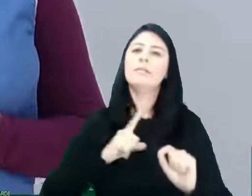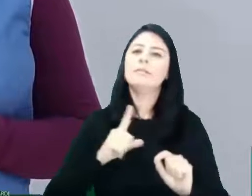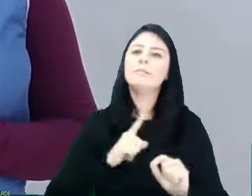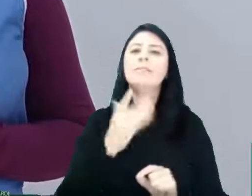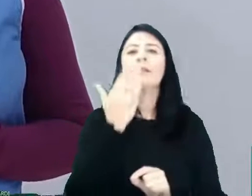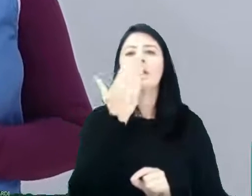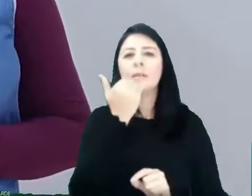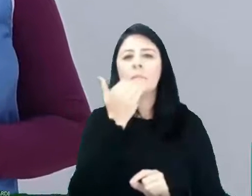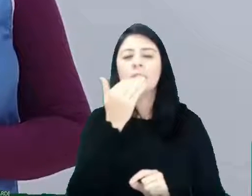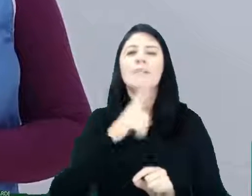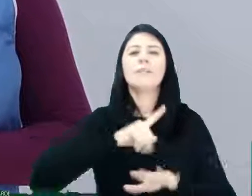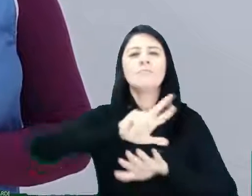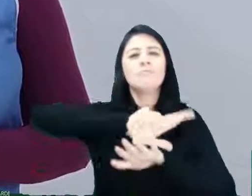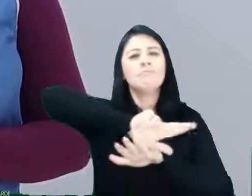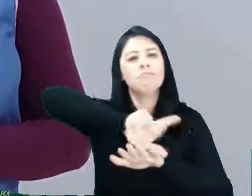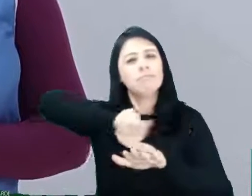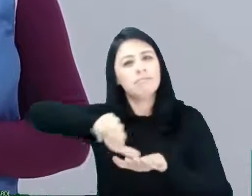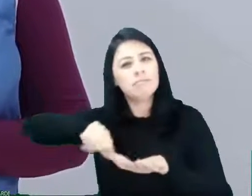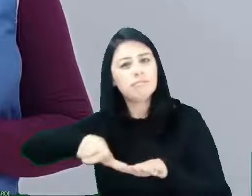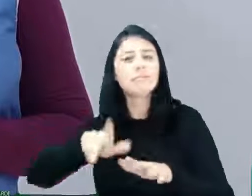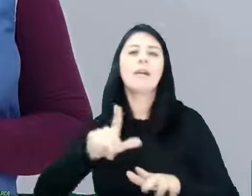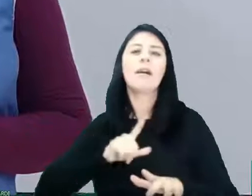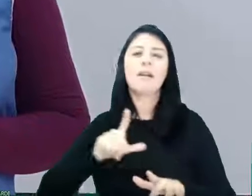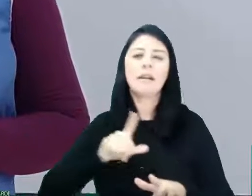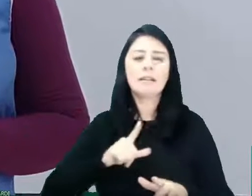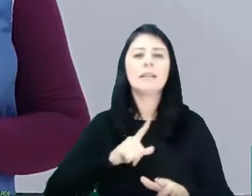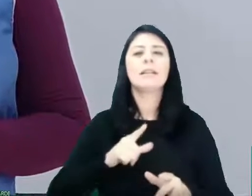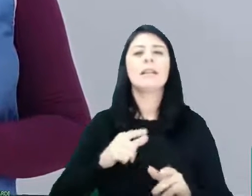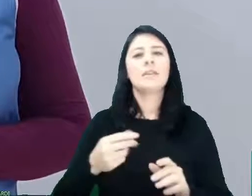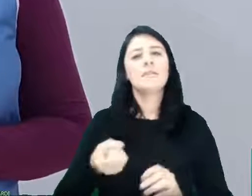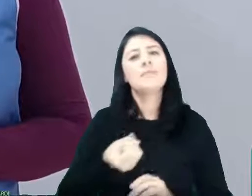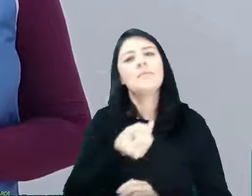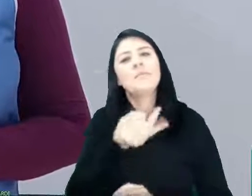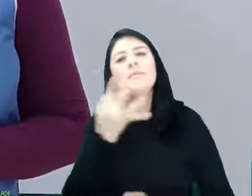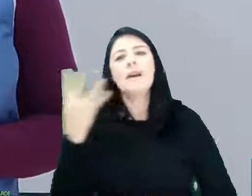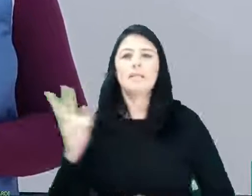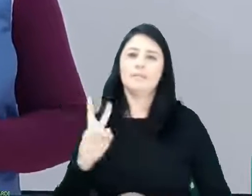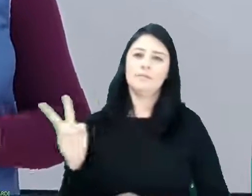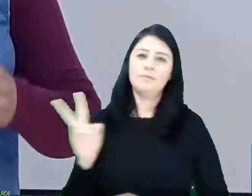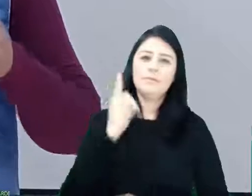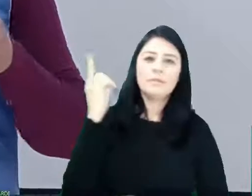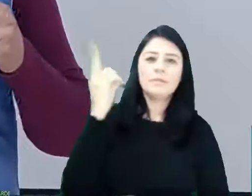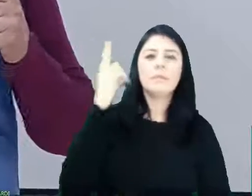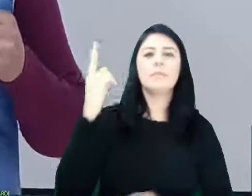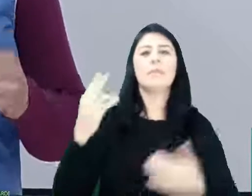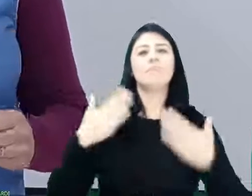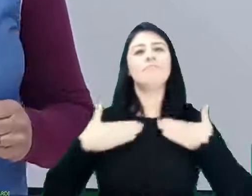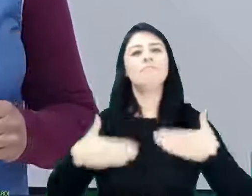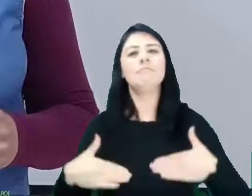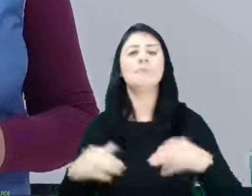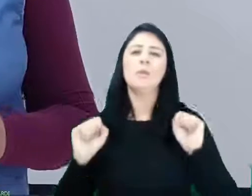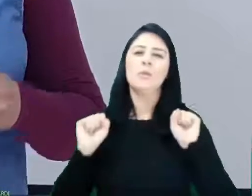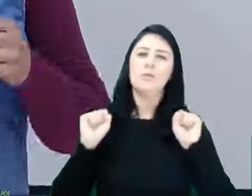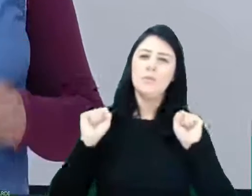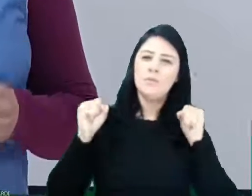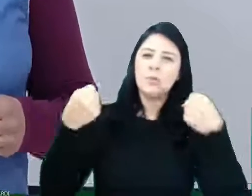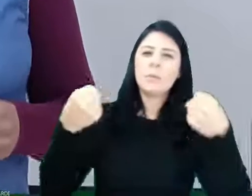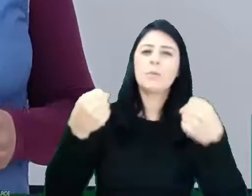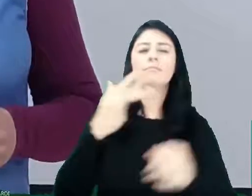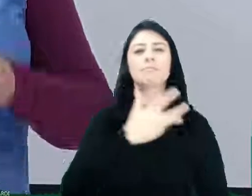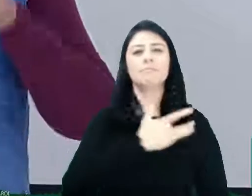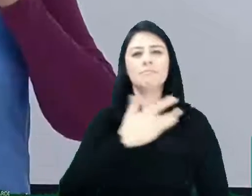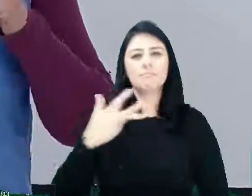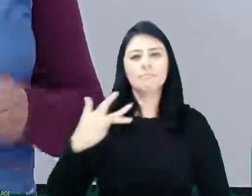alimentação bastante variada para a gente poder ter bastante vitamina, deixar nosso corpinho forte,